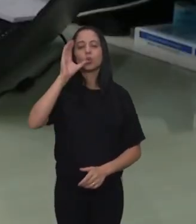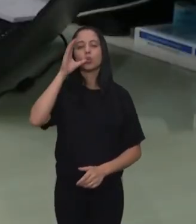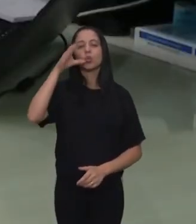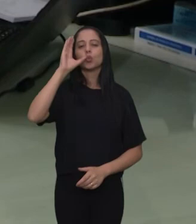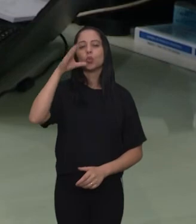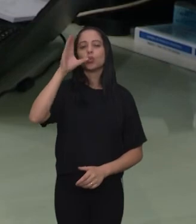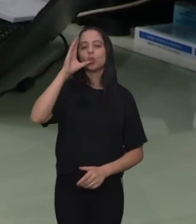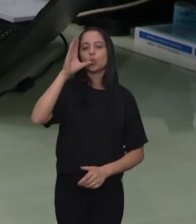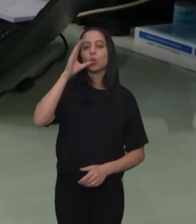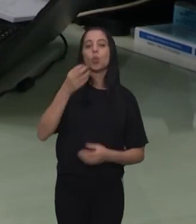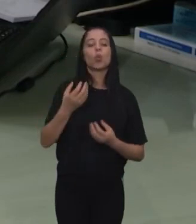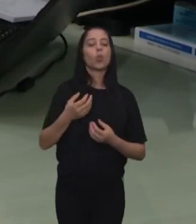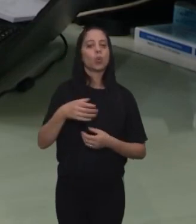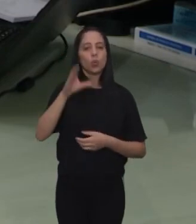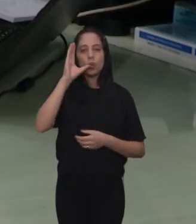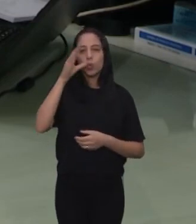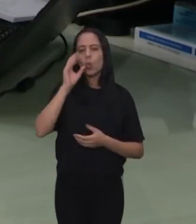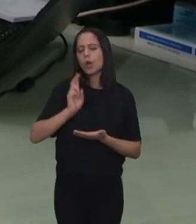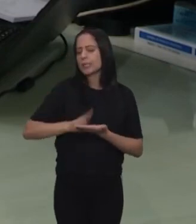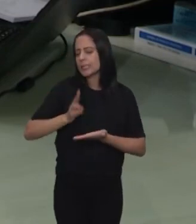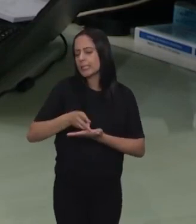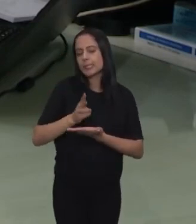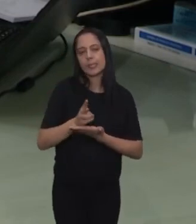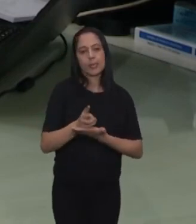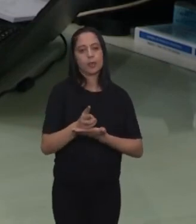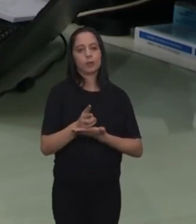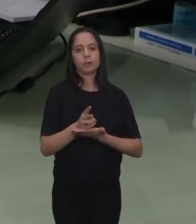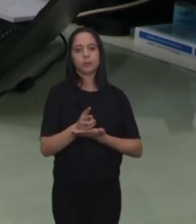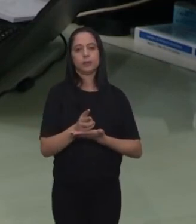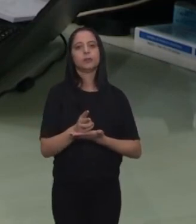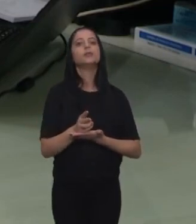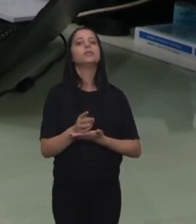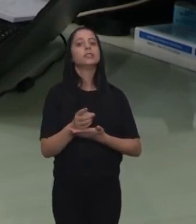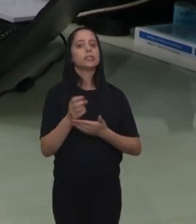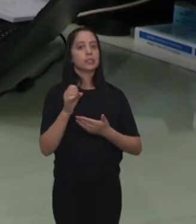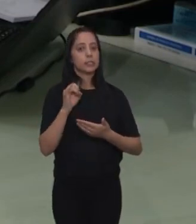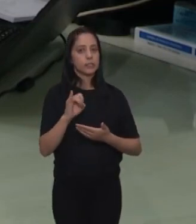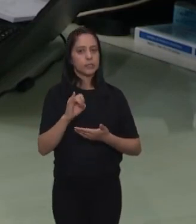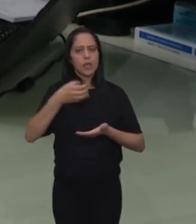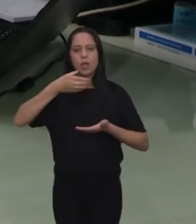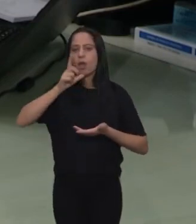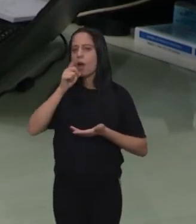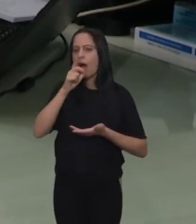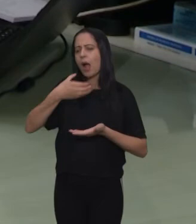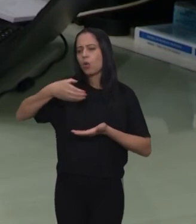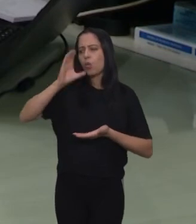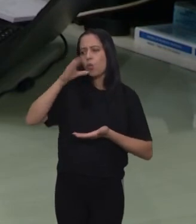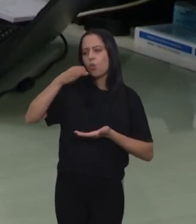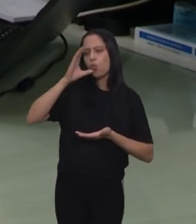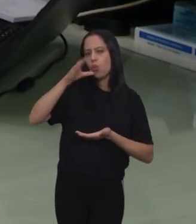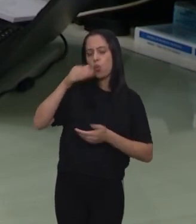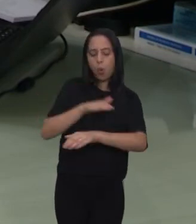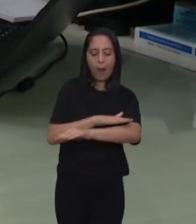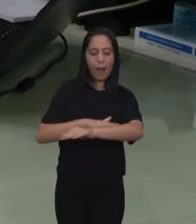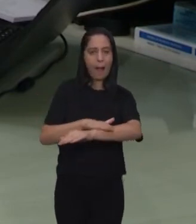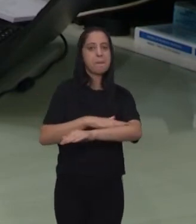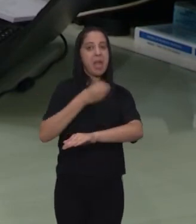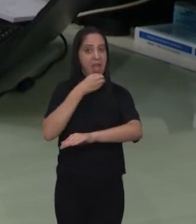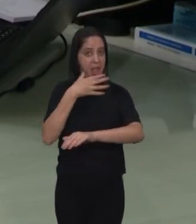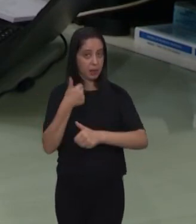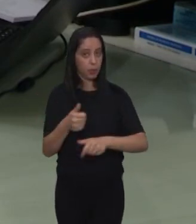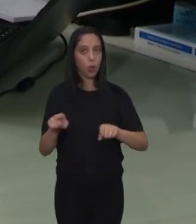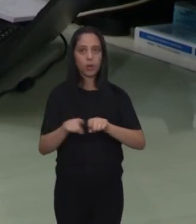precisa se hidratar e a nossa pele precisa ser hidratada a gente vai conseguir uma boa hidratação bebendo bastante água